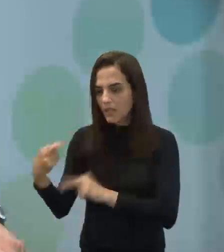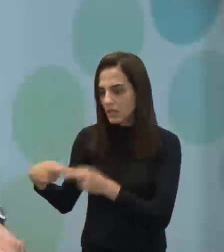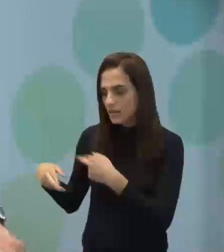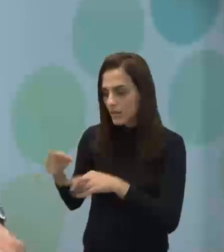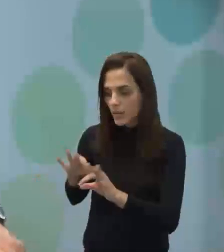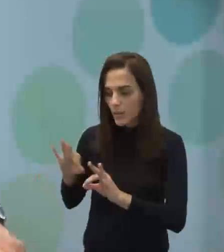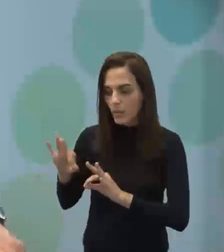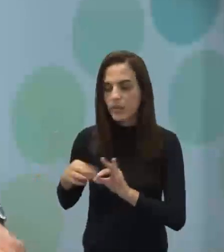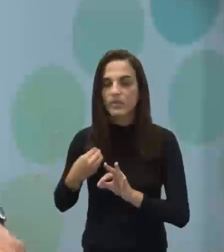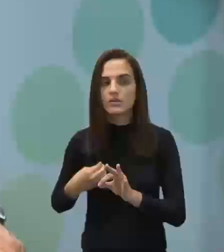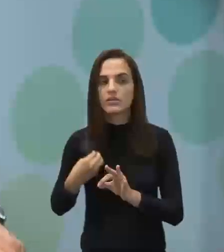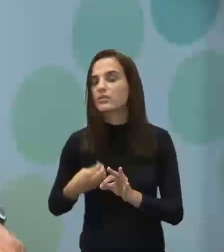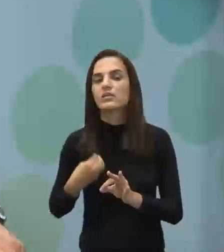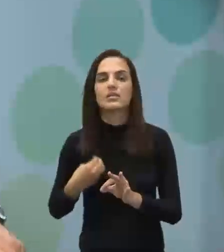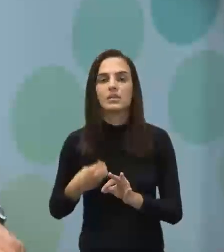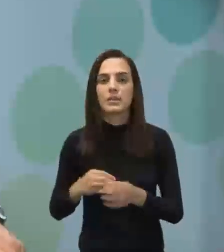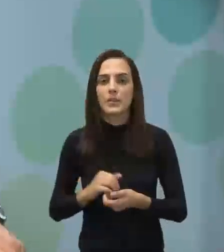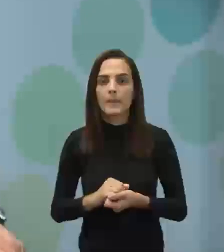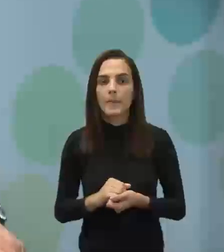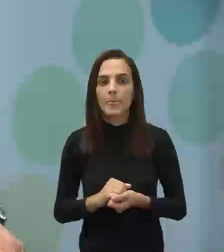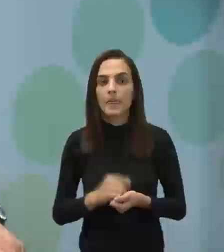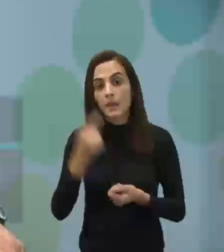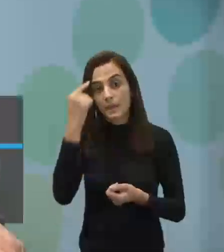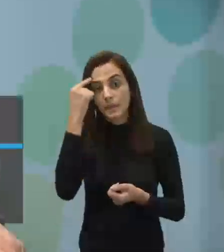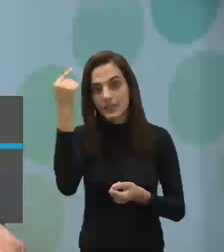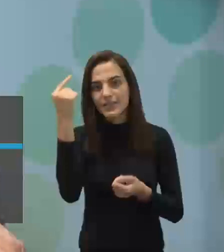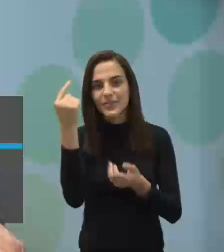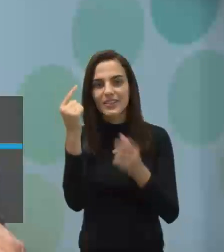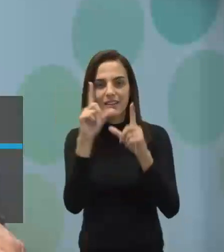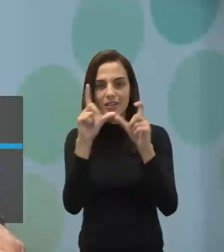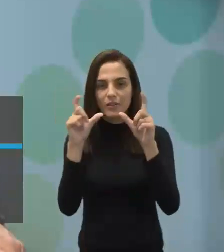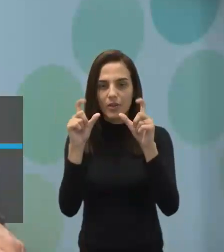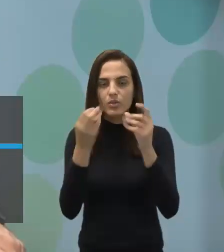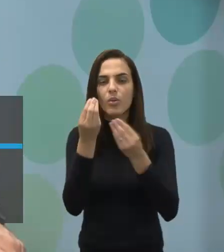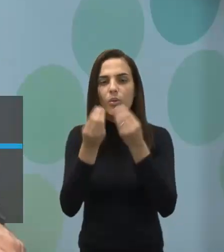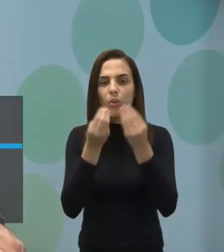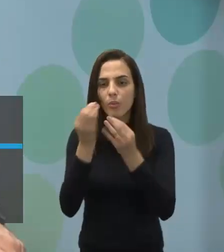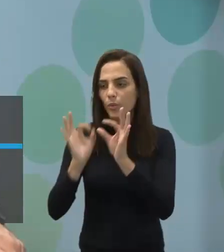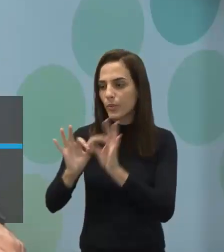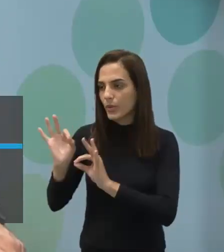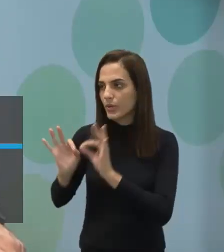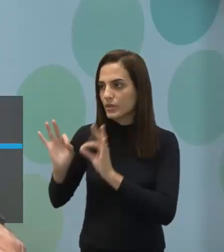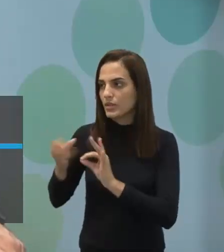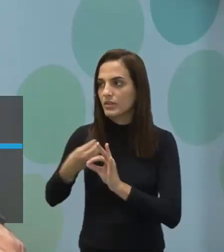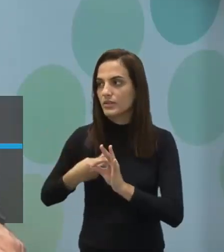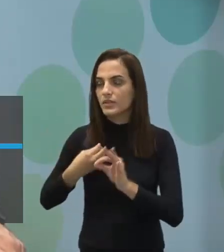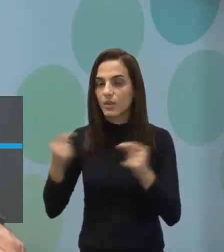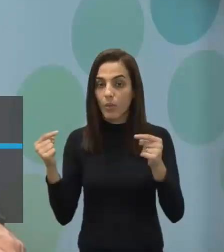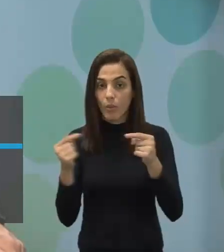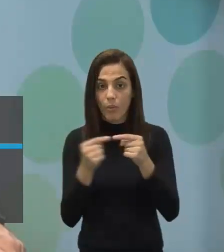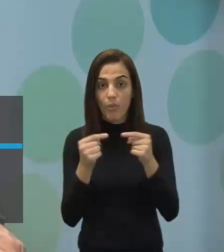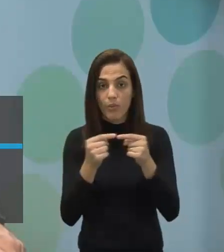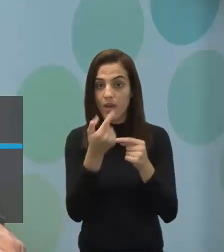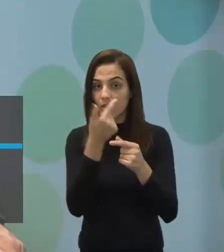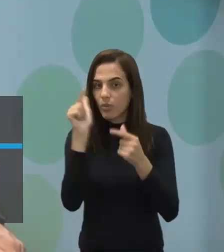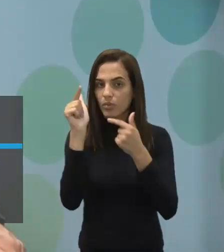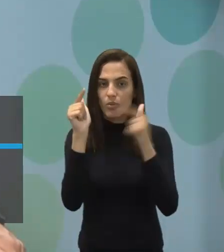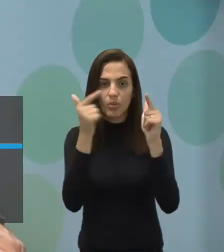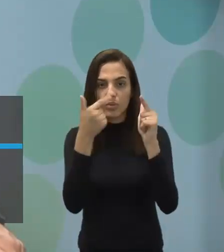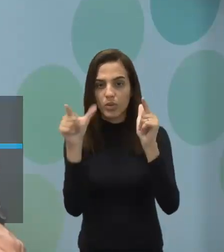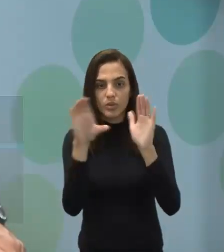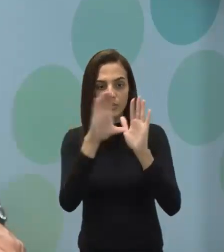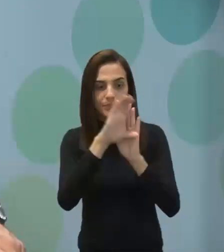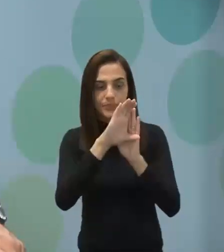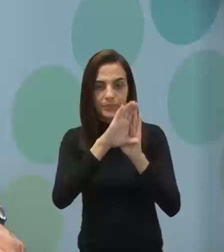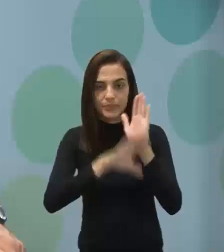de vida no ponto de vista acadêmico, pensando nessa imagem, né? Como que o projeto de vida se liga aos outros componentes